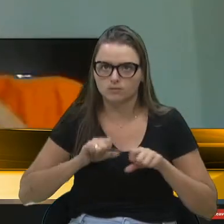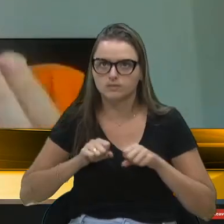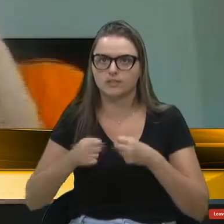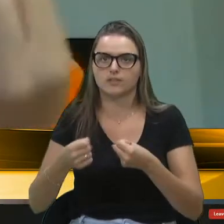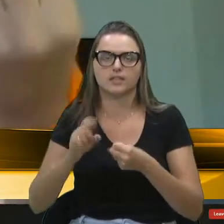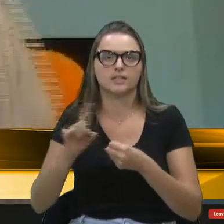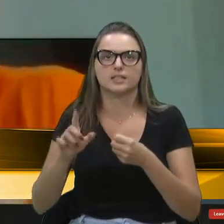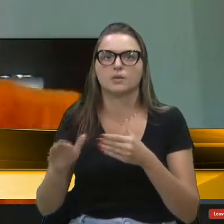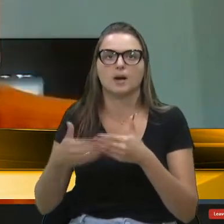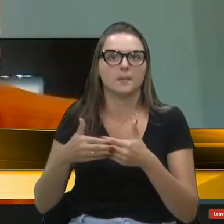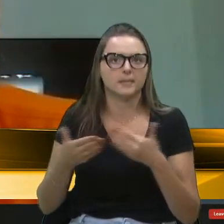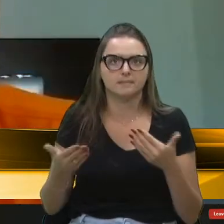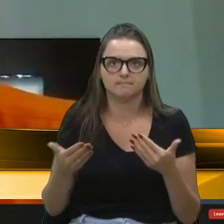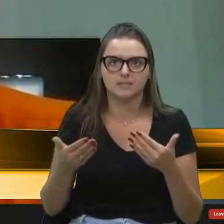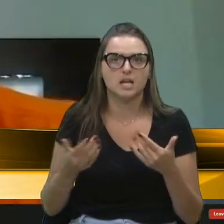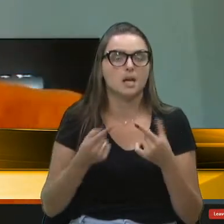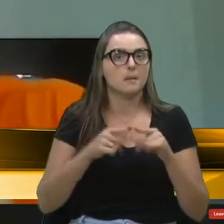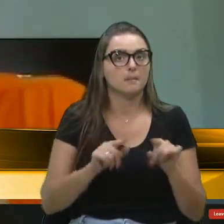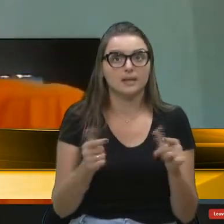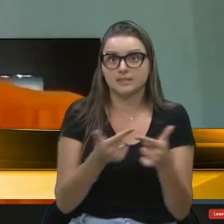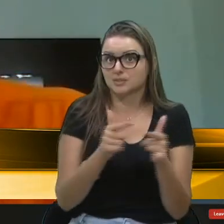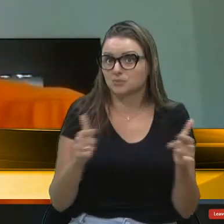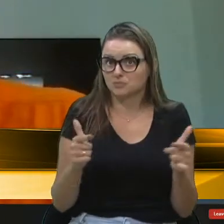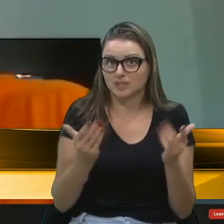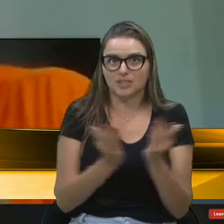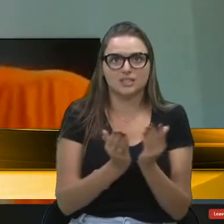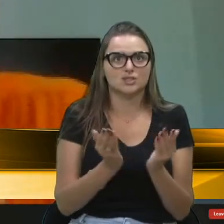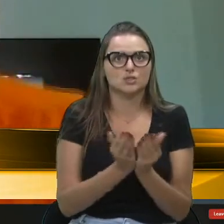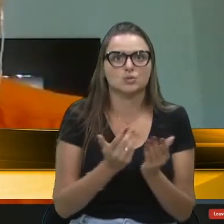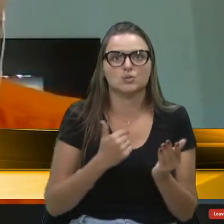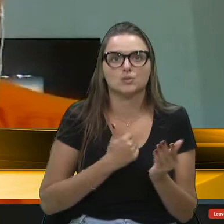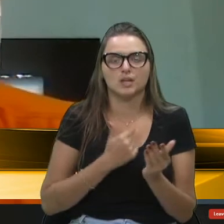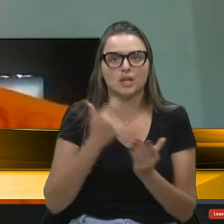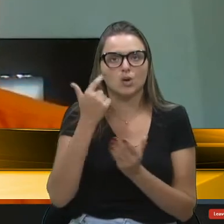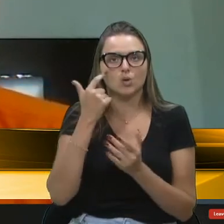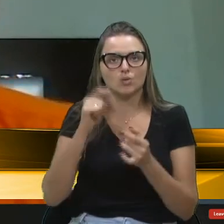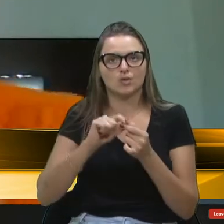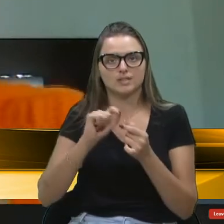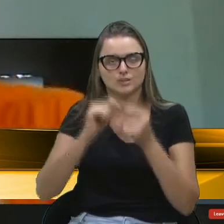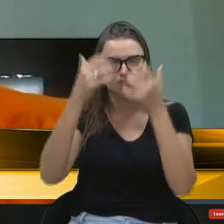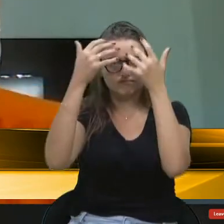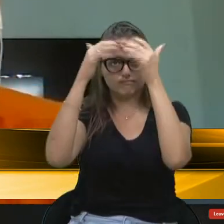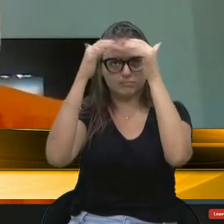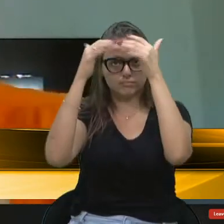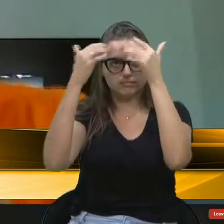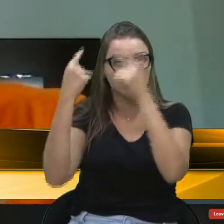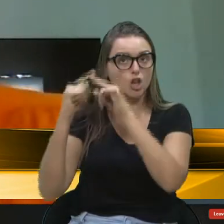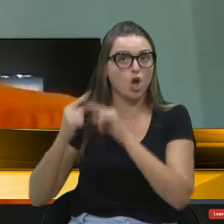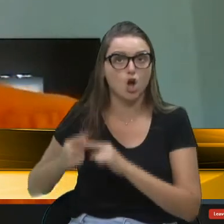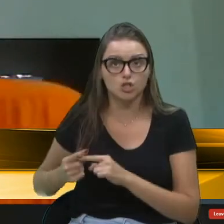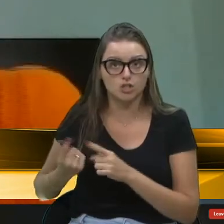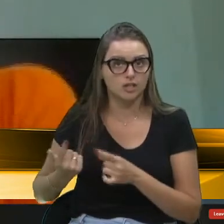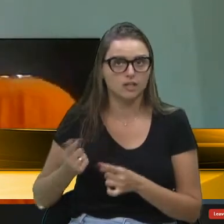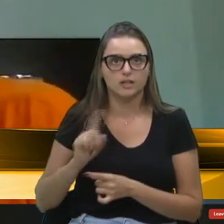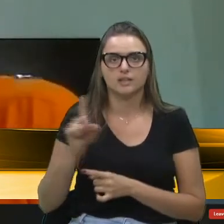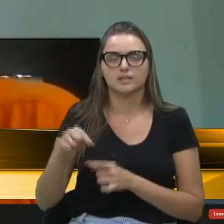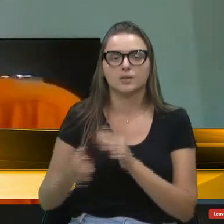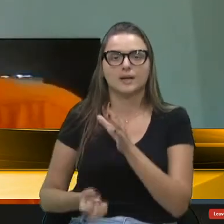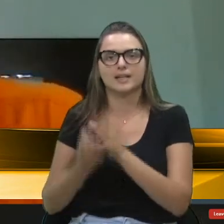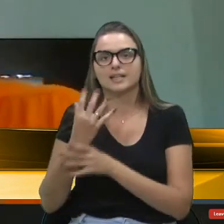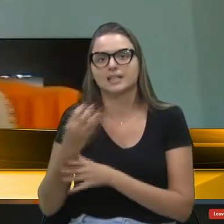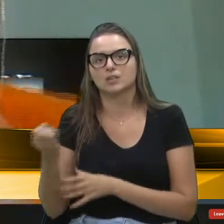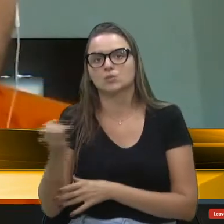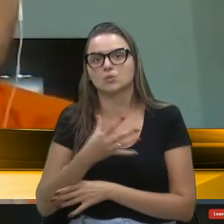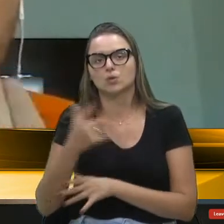abrisse, mas não existe esse estudo. Eu estou tentando trazer racionalidade aos colegas que entendam que não é criando outro